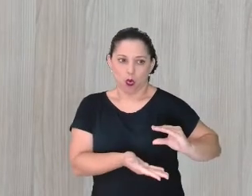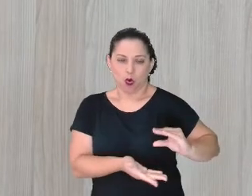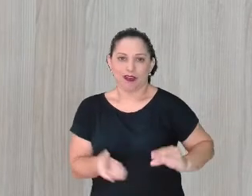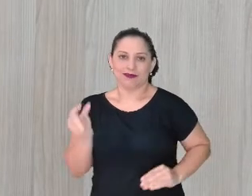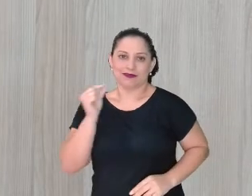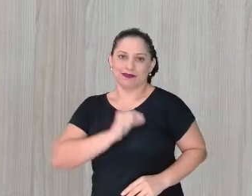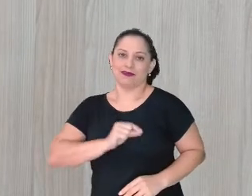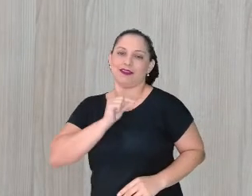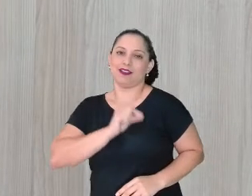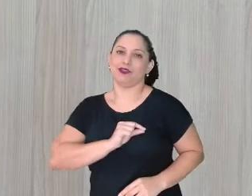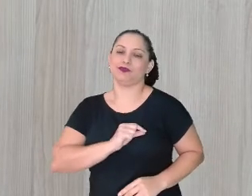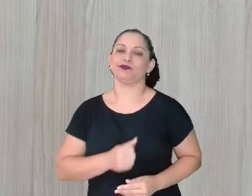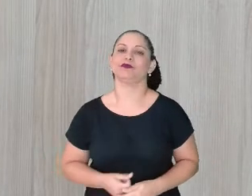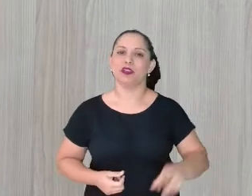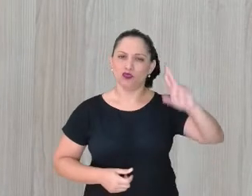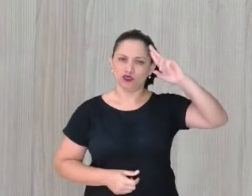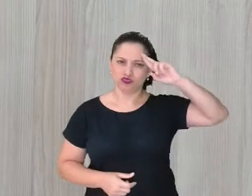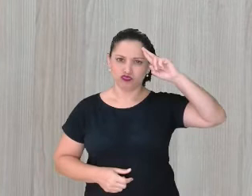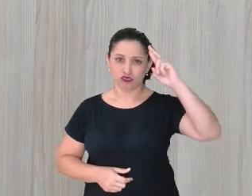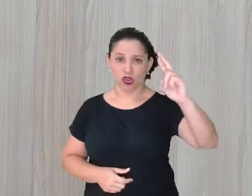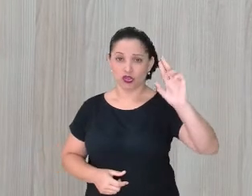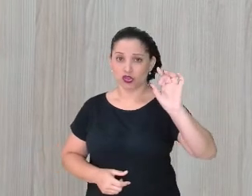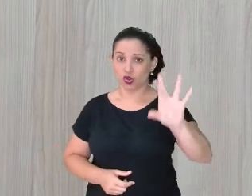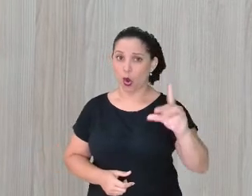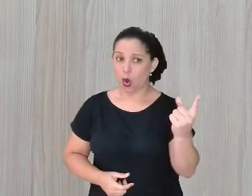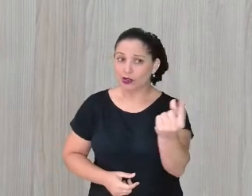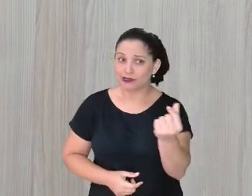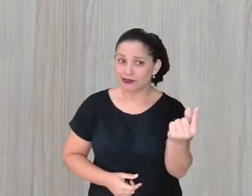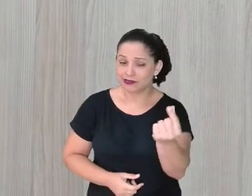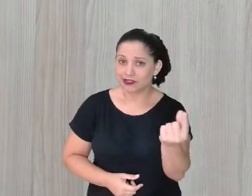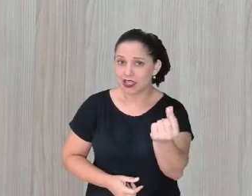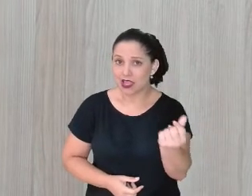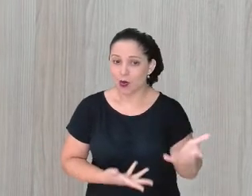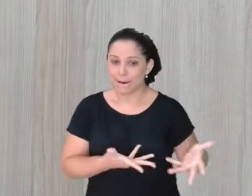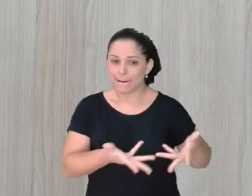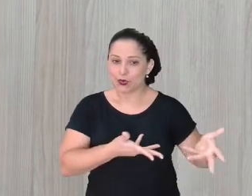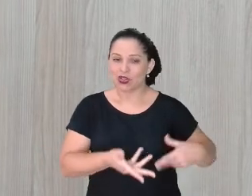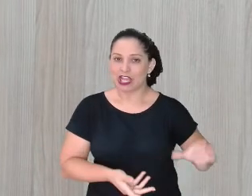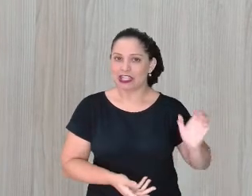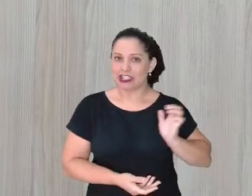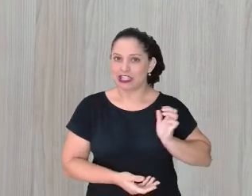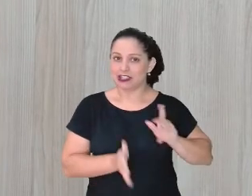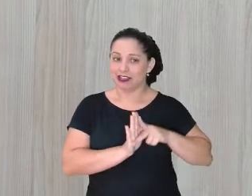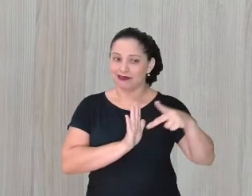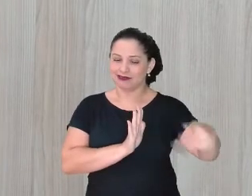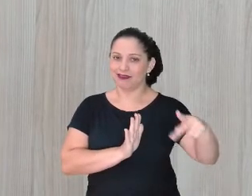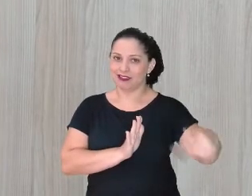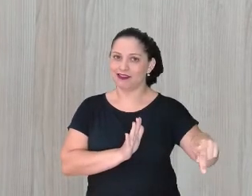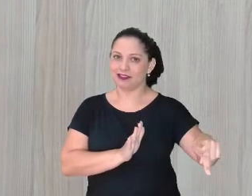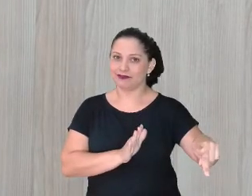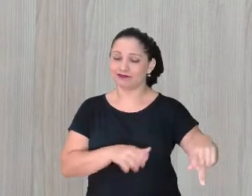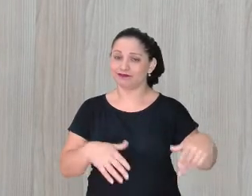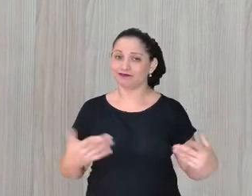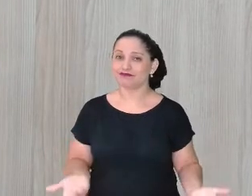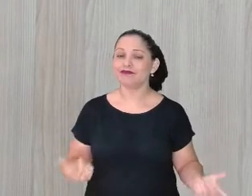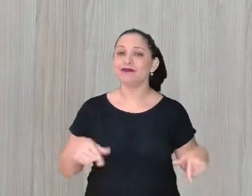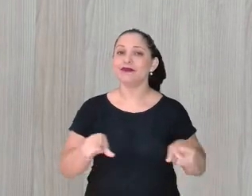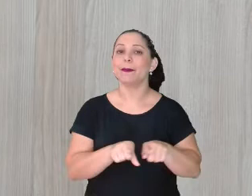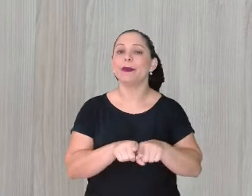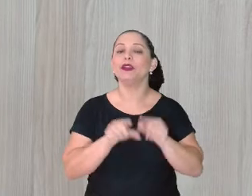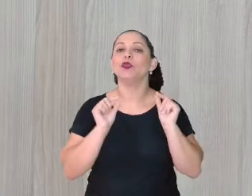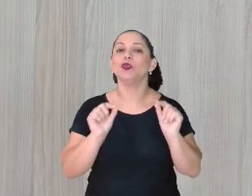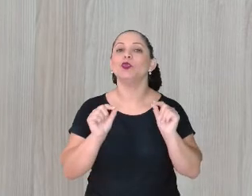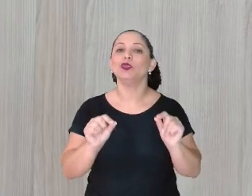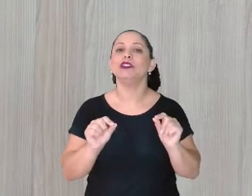proprietário, ele só tem ali o meio de produção, né? A riqueza, E tem ainda uma palavrinha aí, a